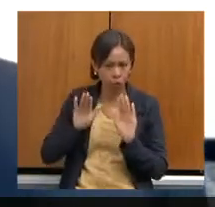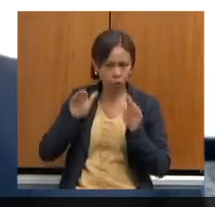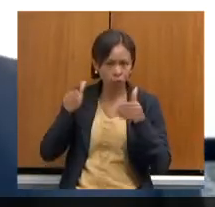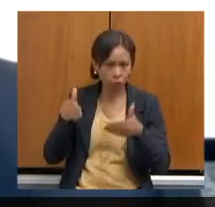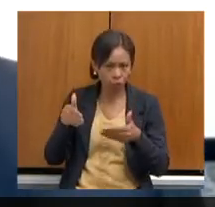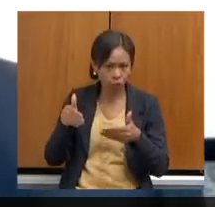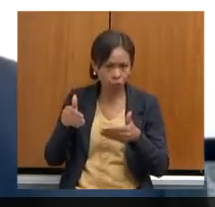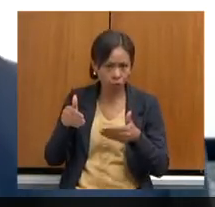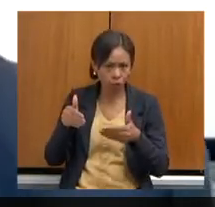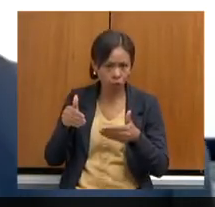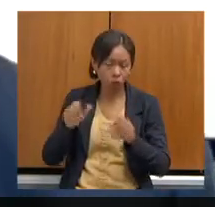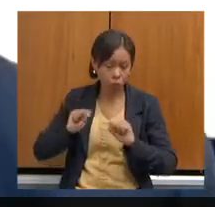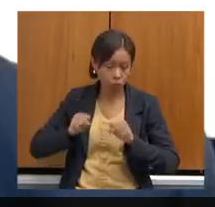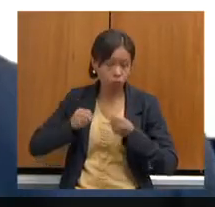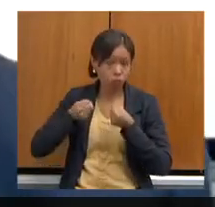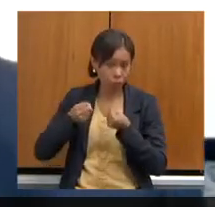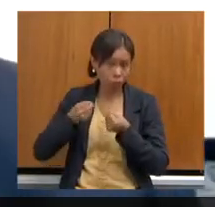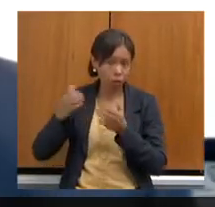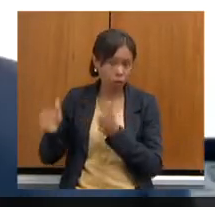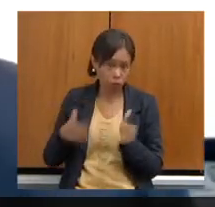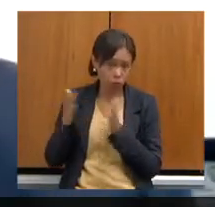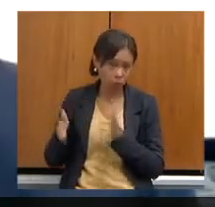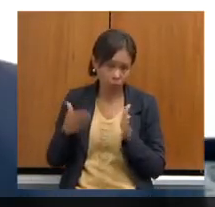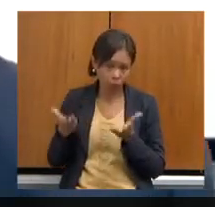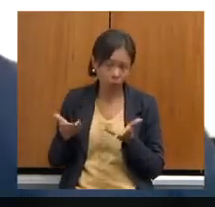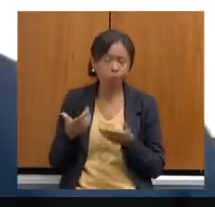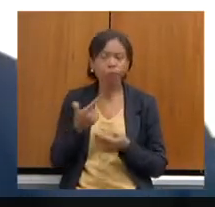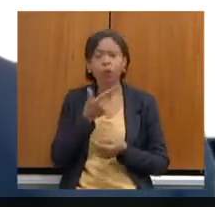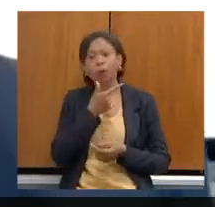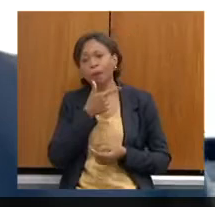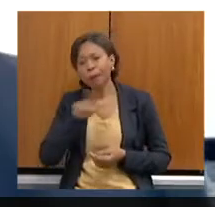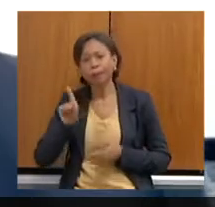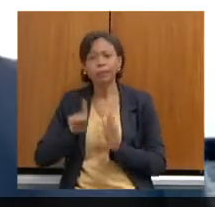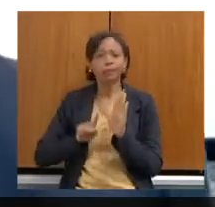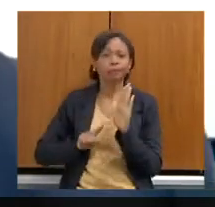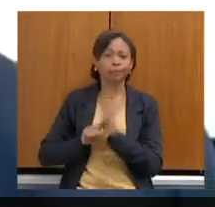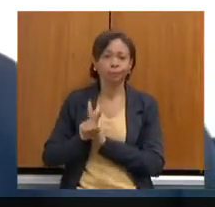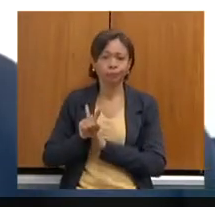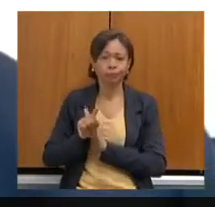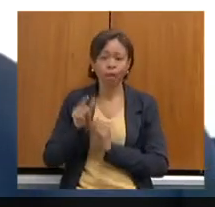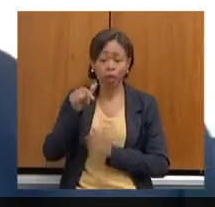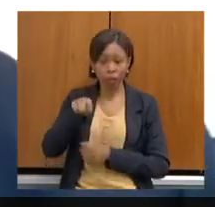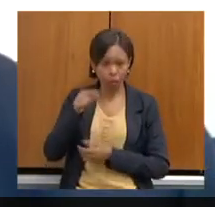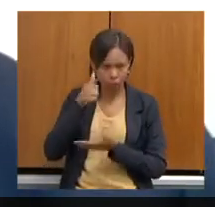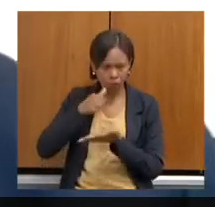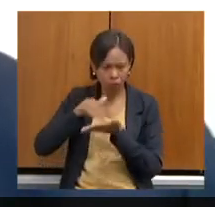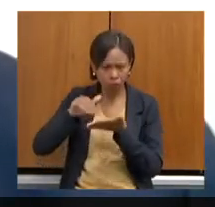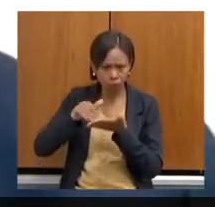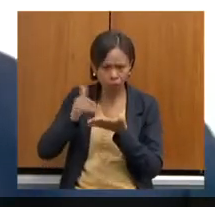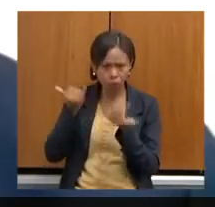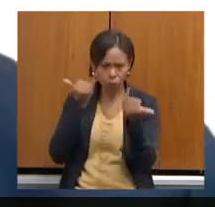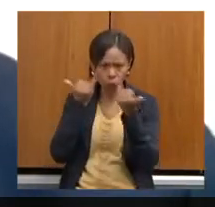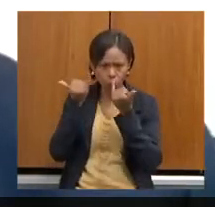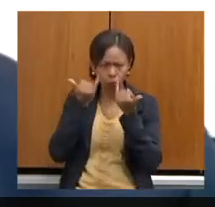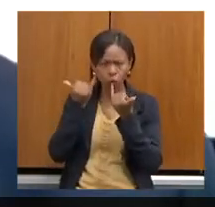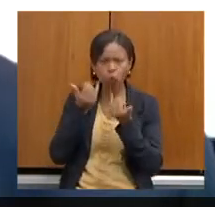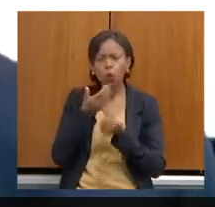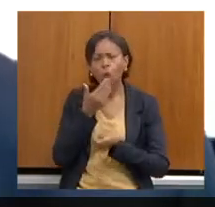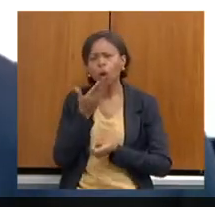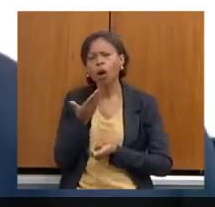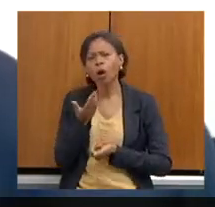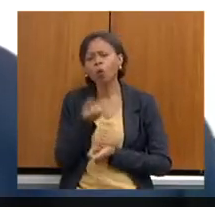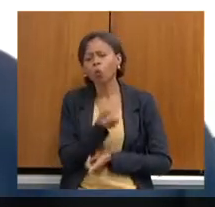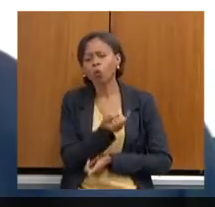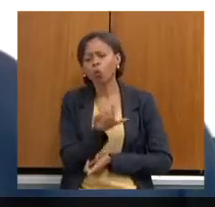e fortalecimento da produção o outro questionamento é se a secretária tem informações sobre qual que é o volume tá